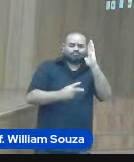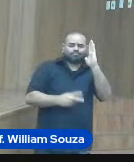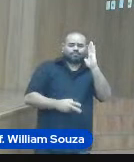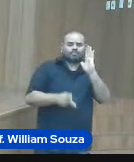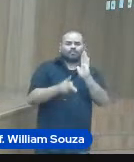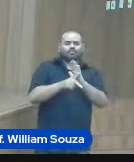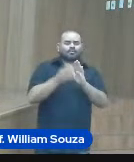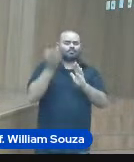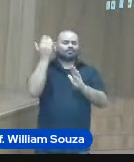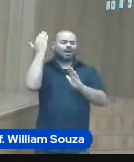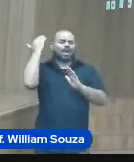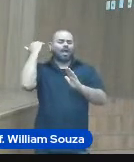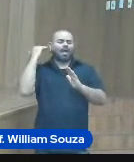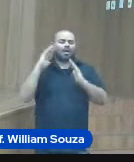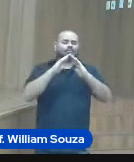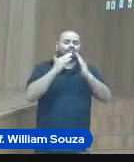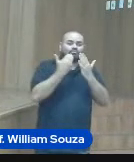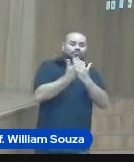ensino fundamental.